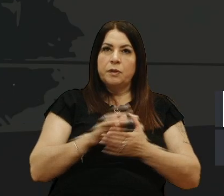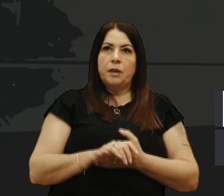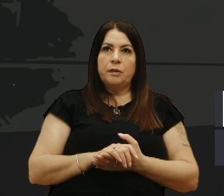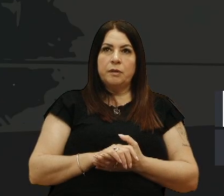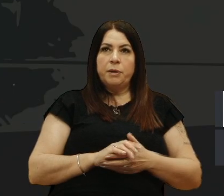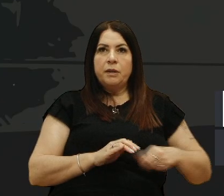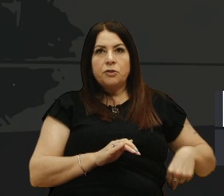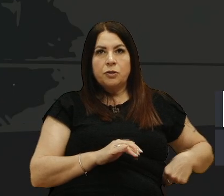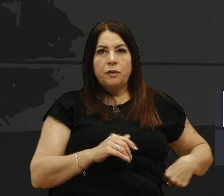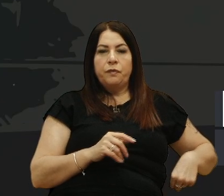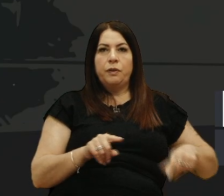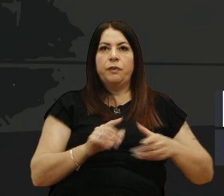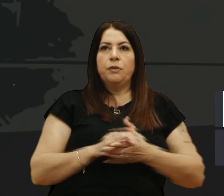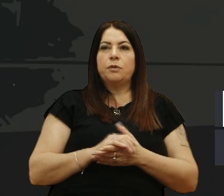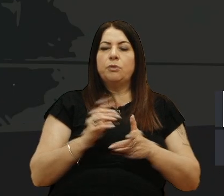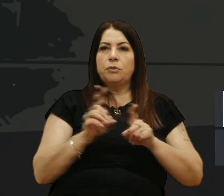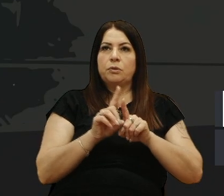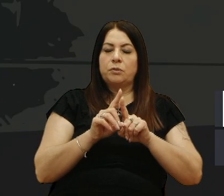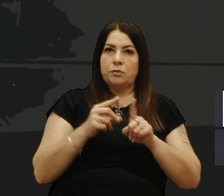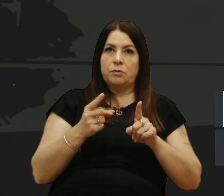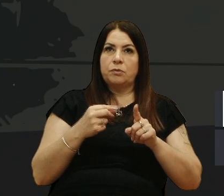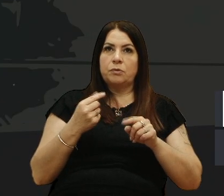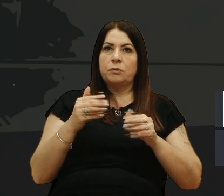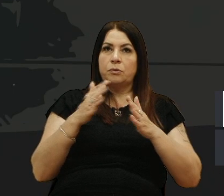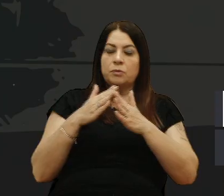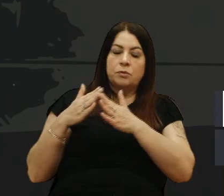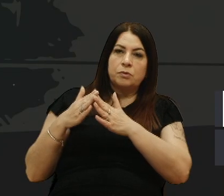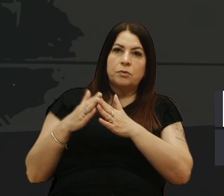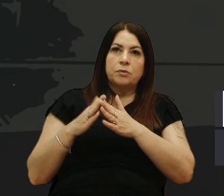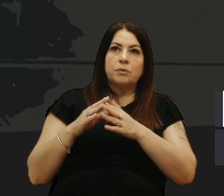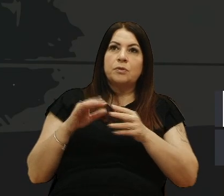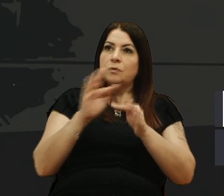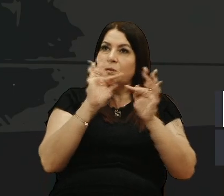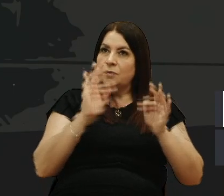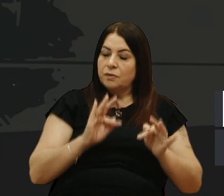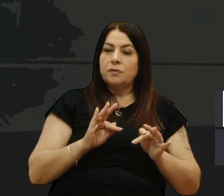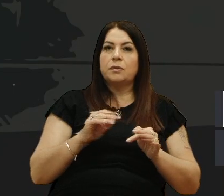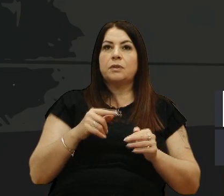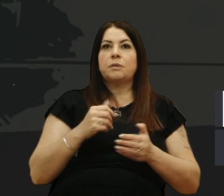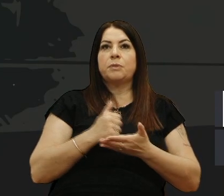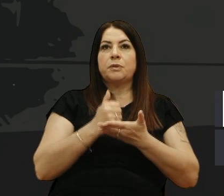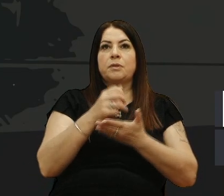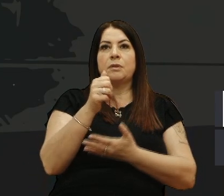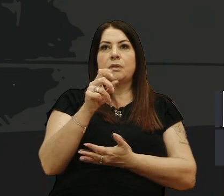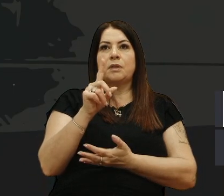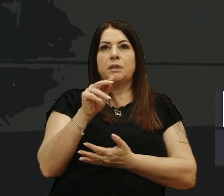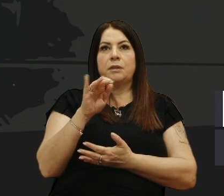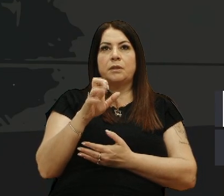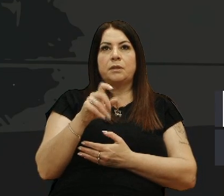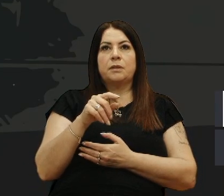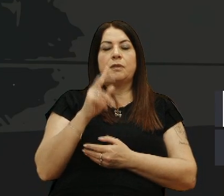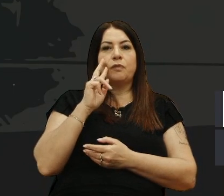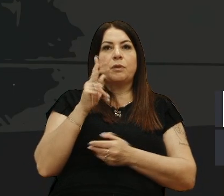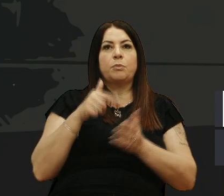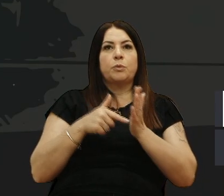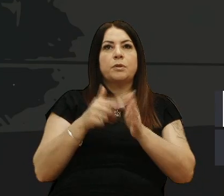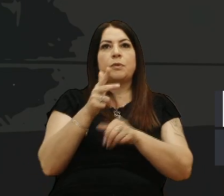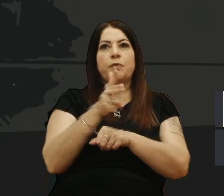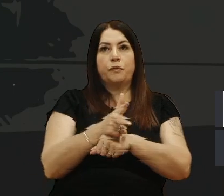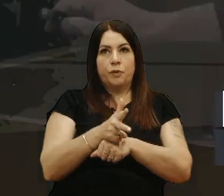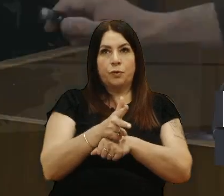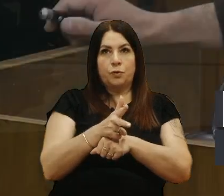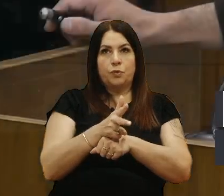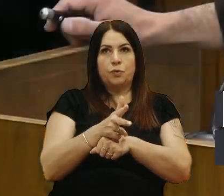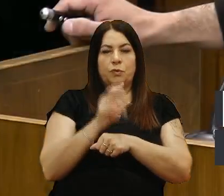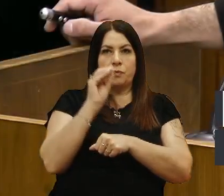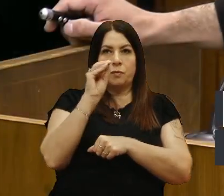bem eficaz, do qual os moradores estão a contento. Agora, a minha assessora Adriane, ali, vamos exibir um vídeo, do qual